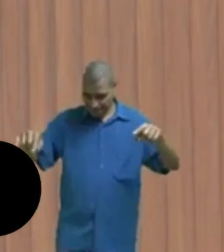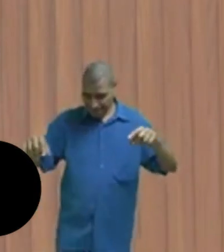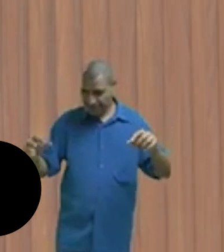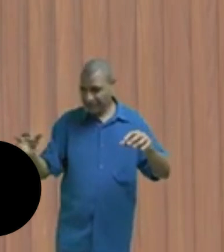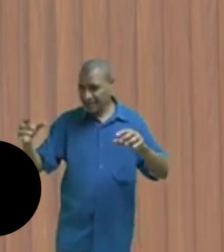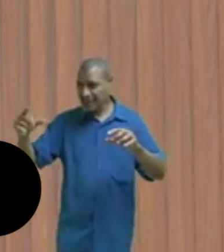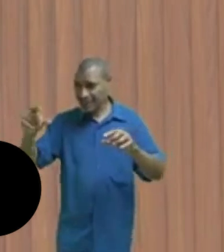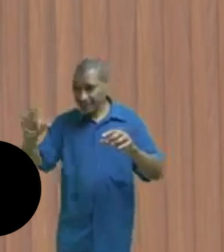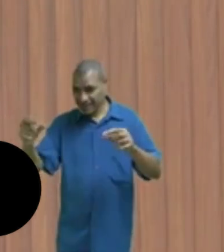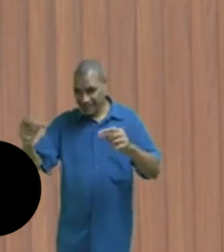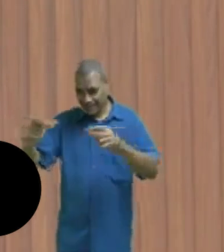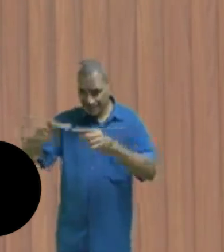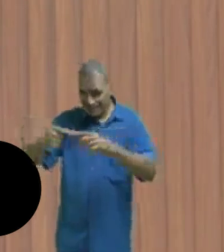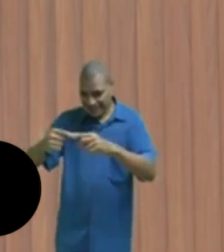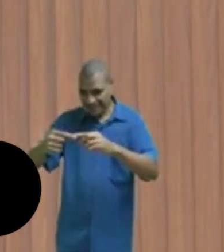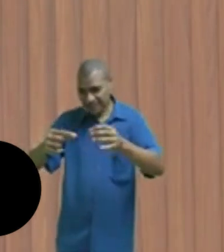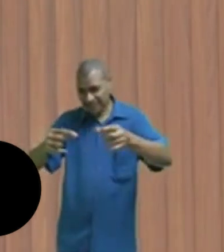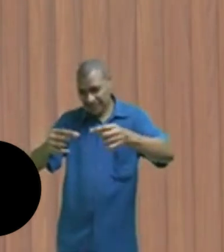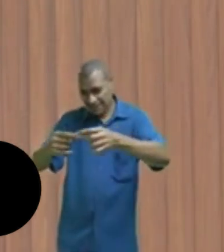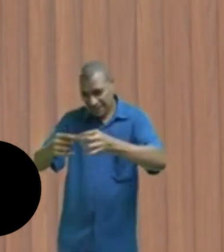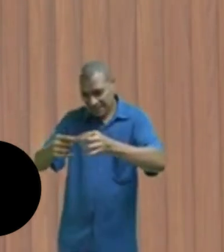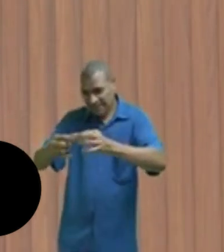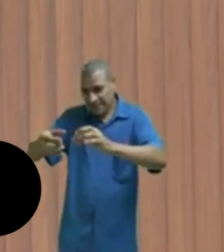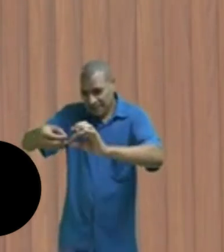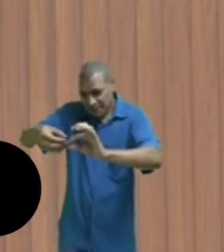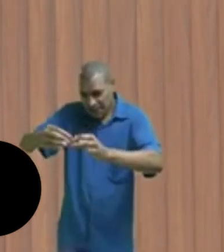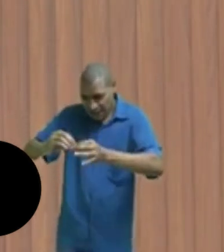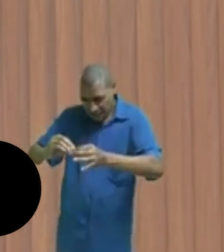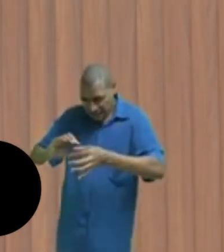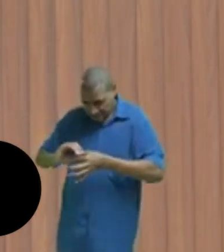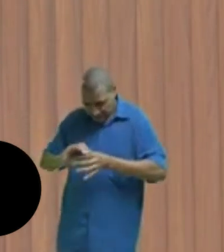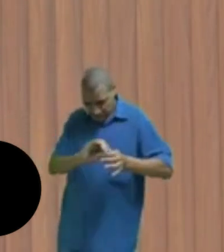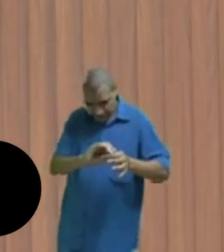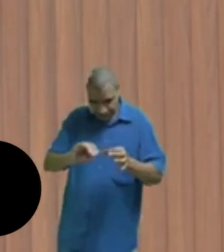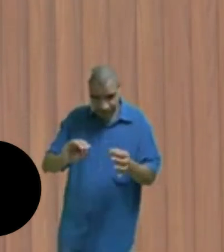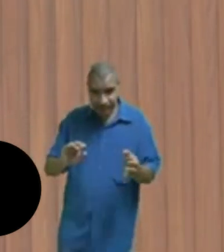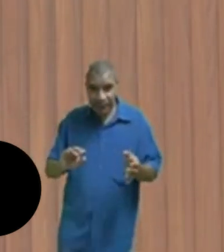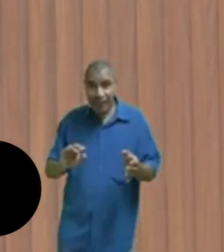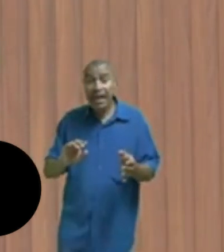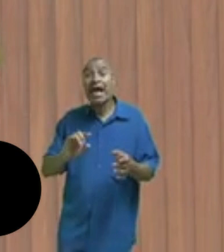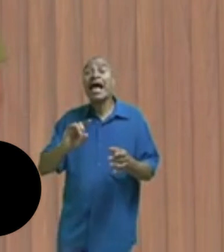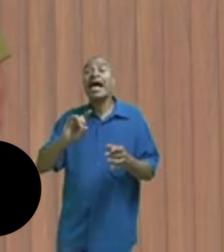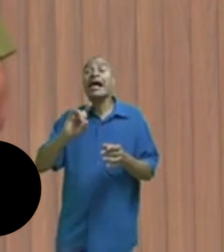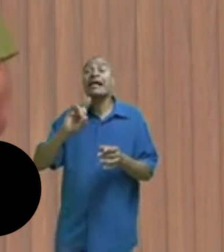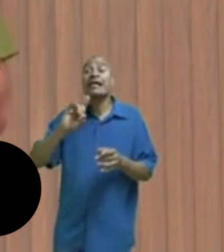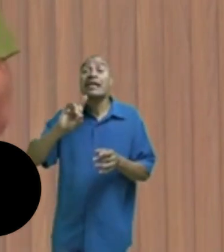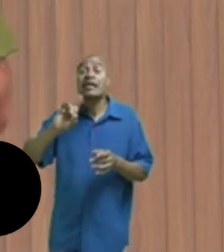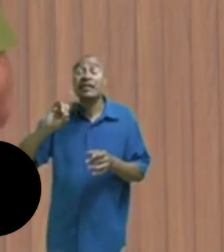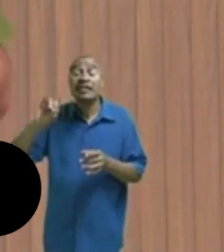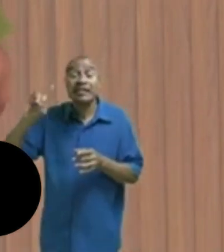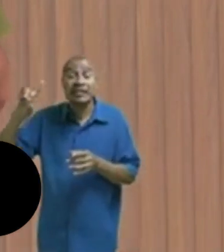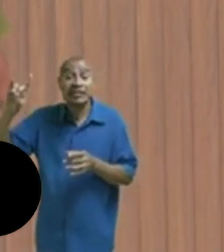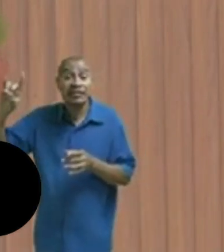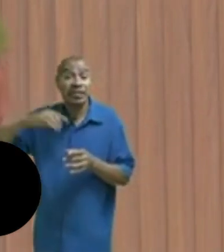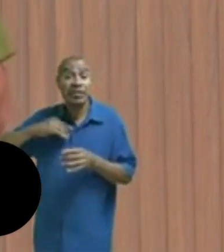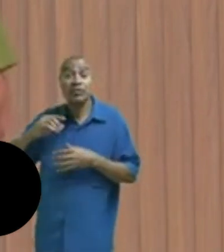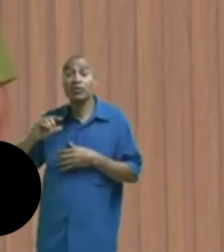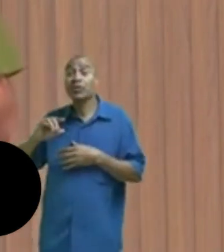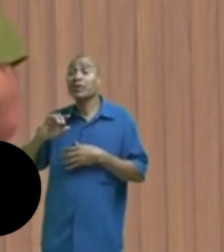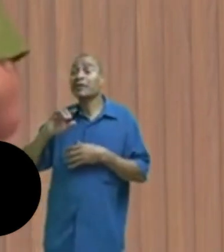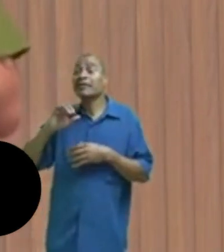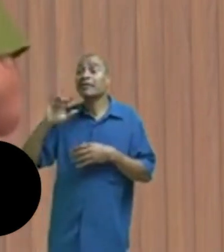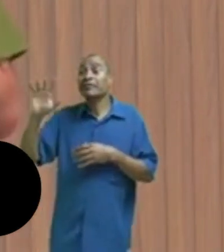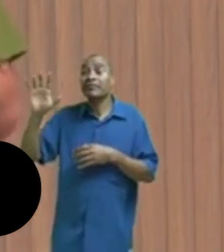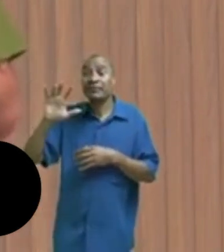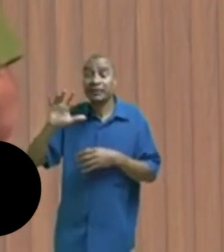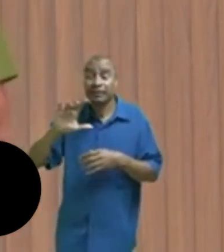É como um quebra-cabeça. Deus só pode ser adorado em espírito. E a religião humana sem